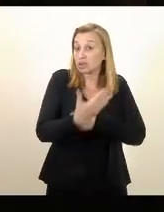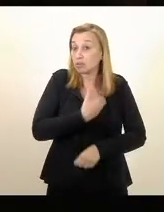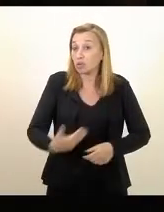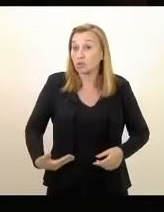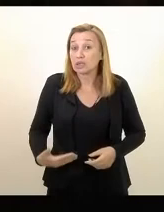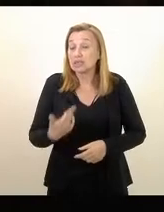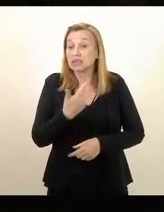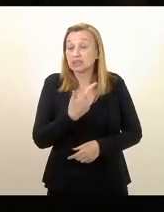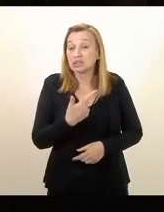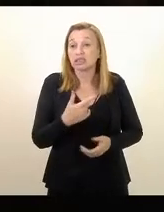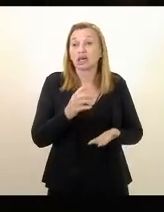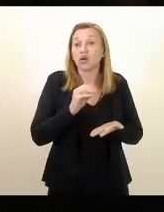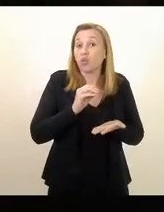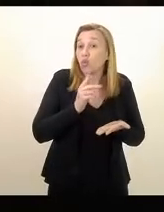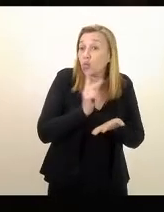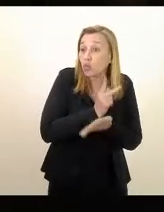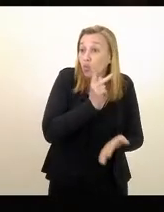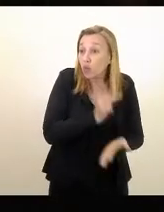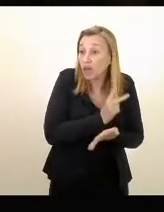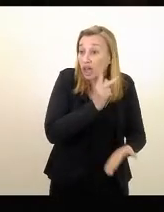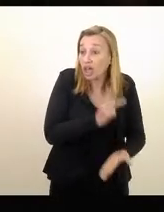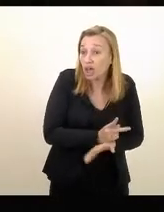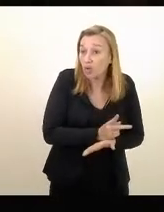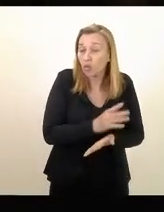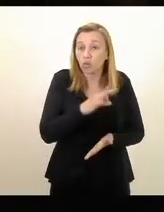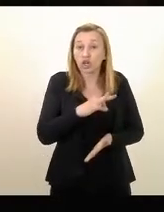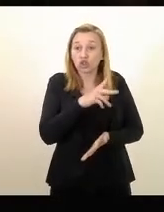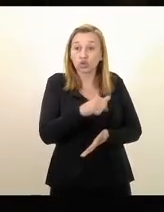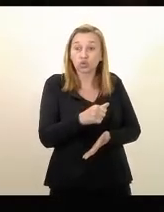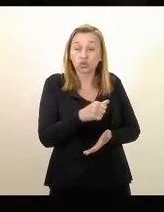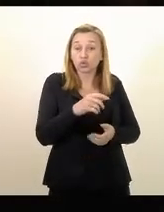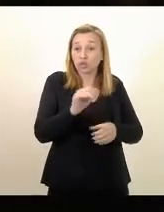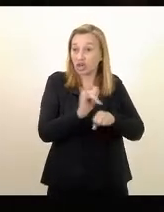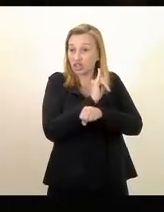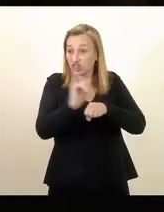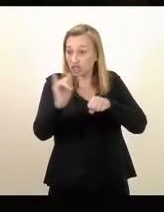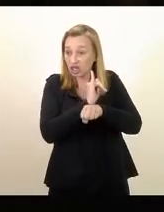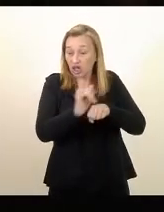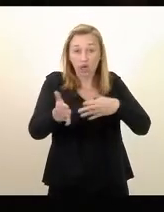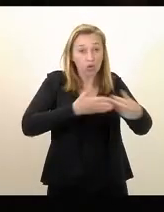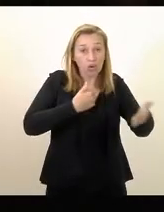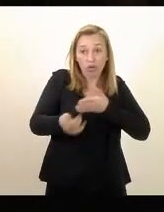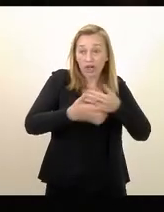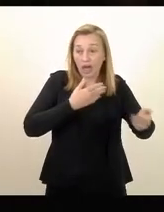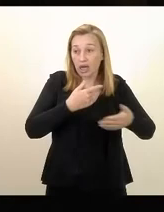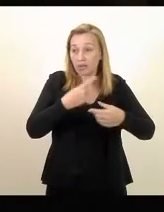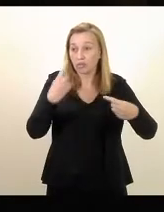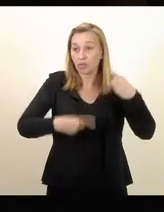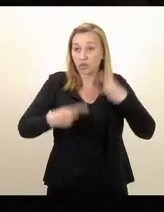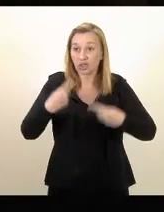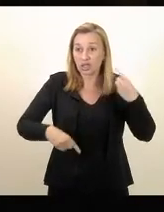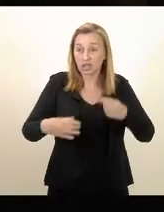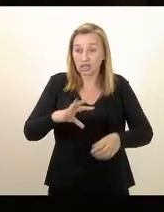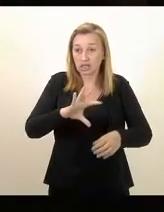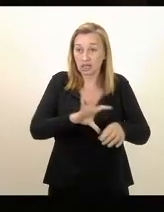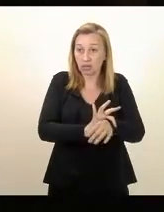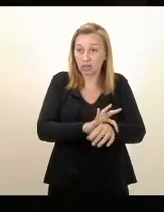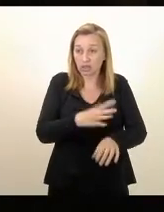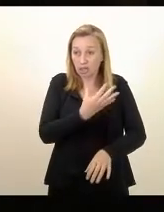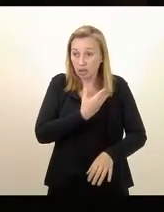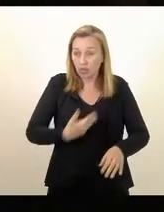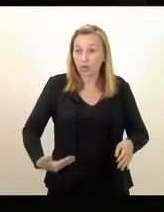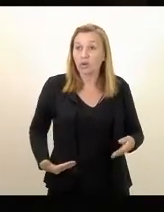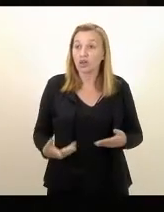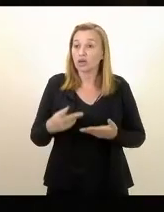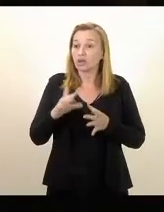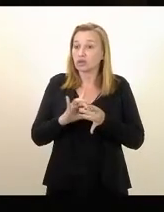há uma negligência uma omissão daquilo que seria estratégico para qualquer política de segurança pública eu concedo